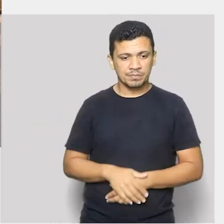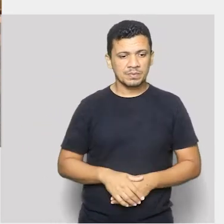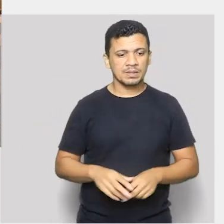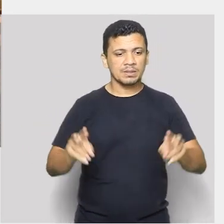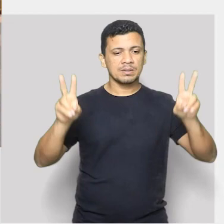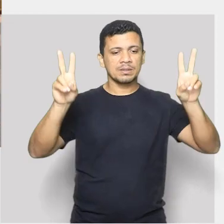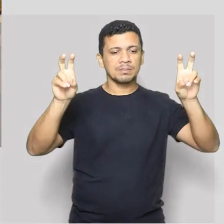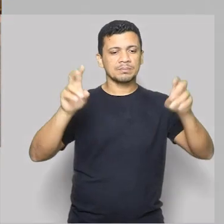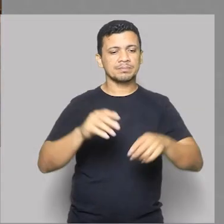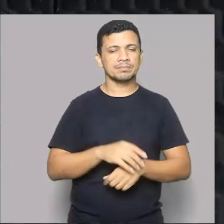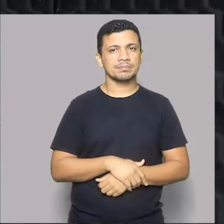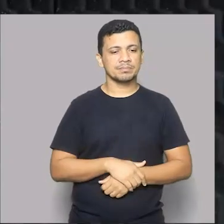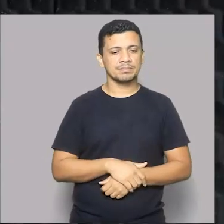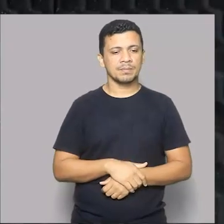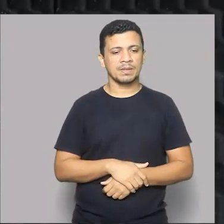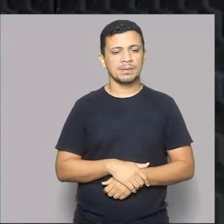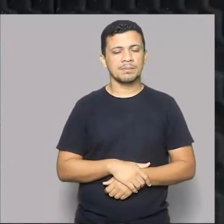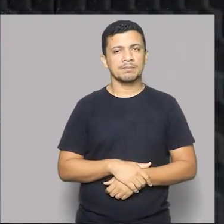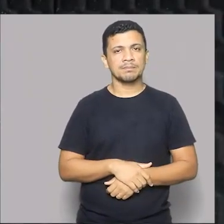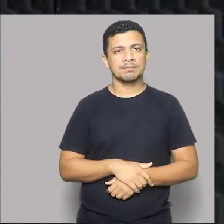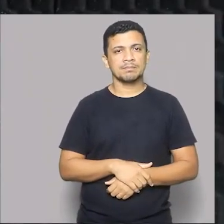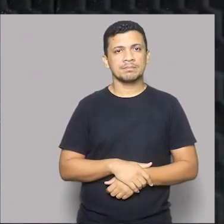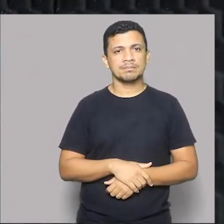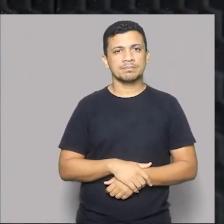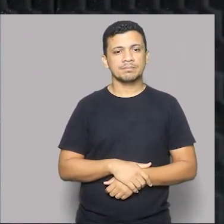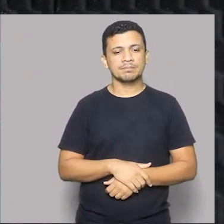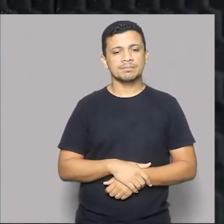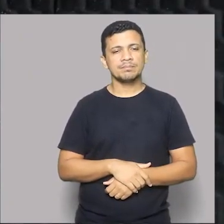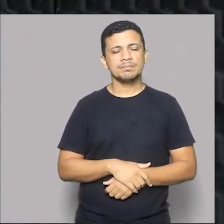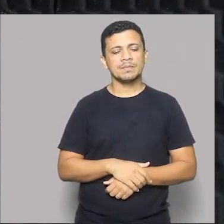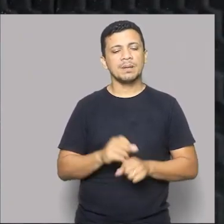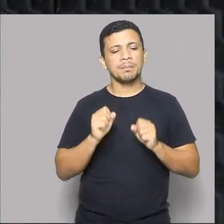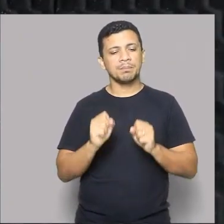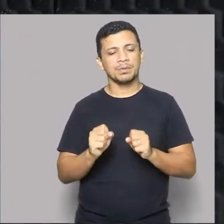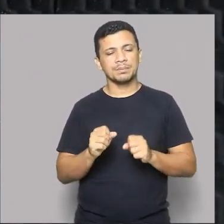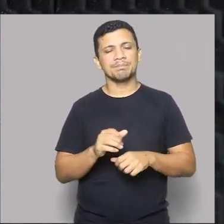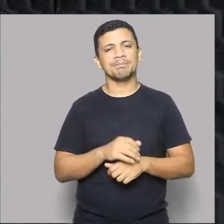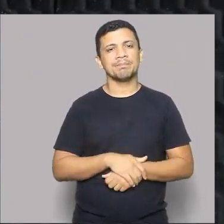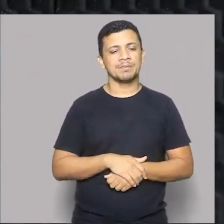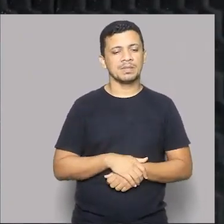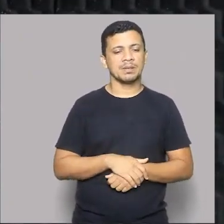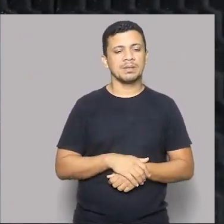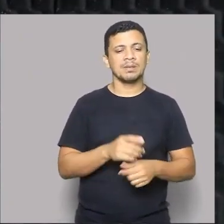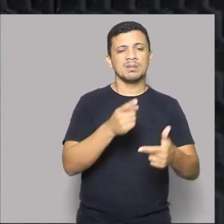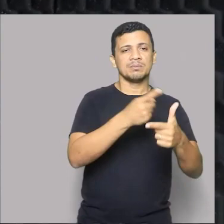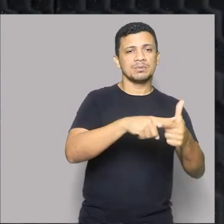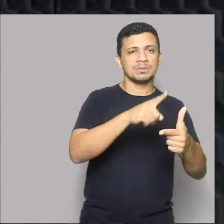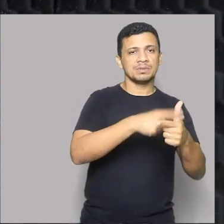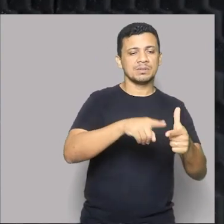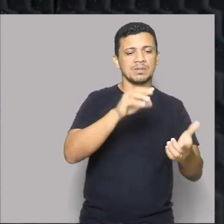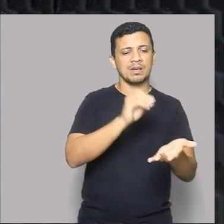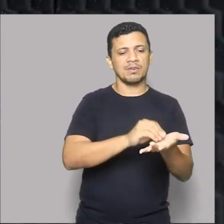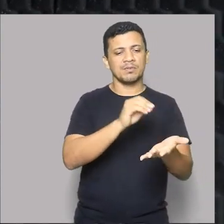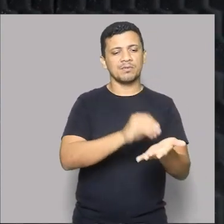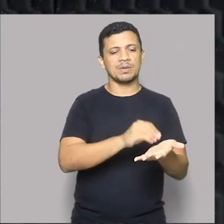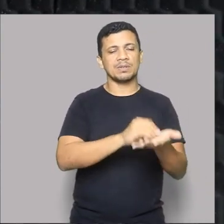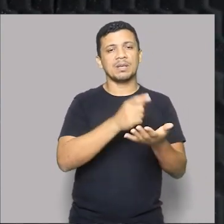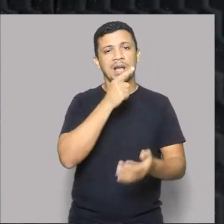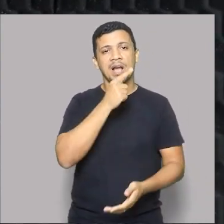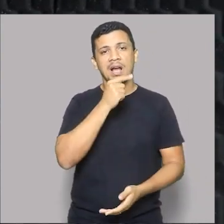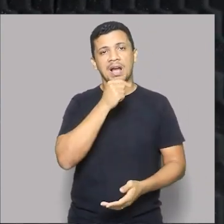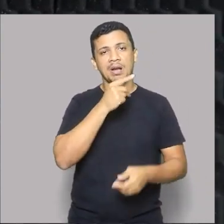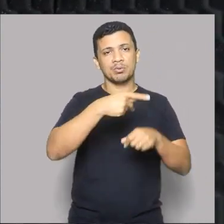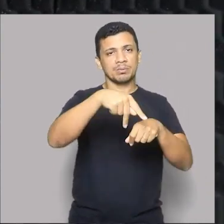tema relacionado ao eixo infraestrutural pode cair como prejuízos da escassez hídrica no Brasil,